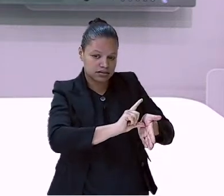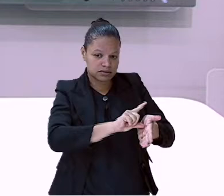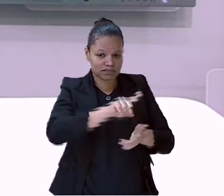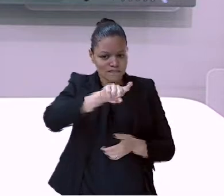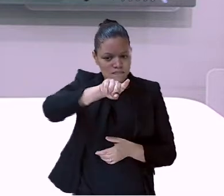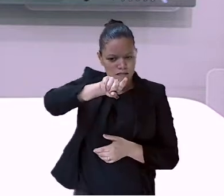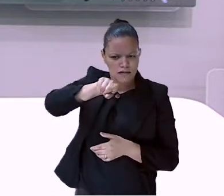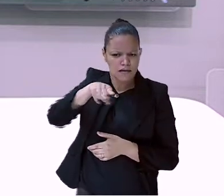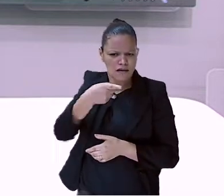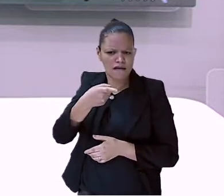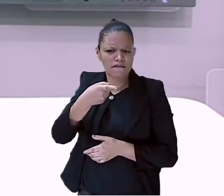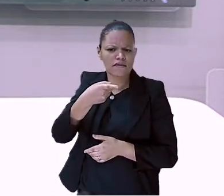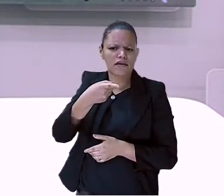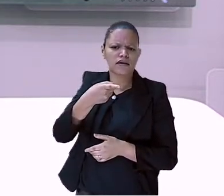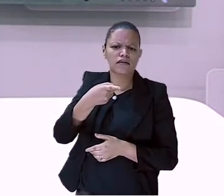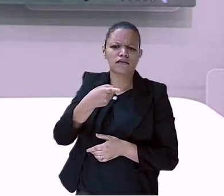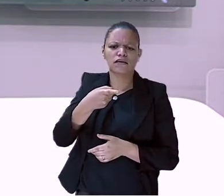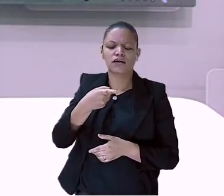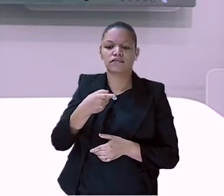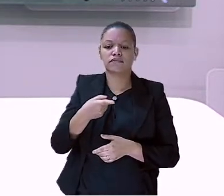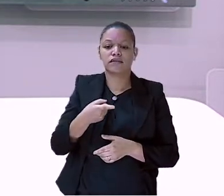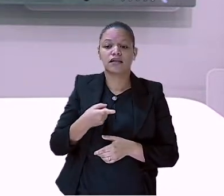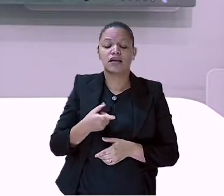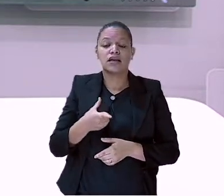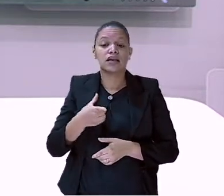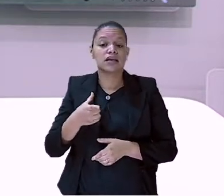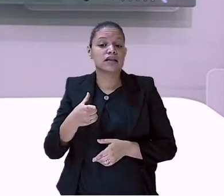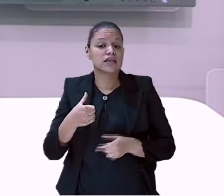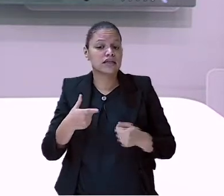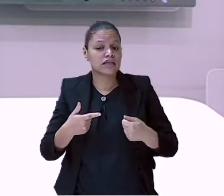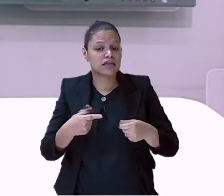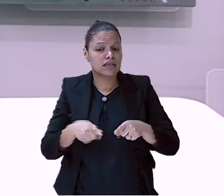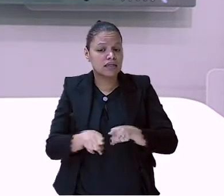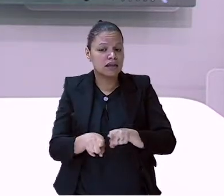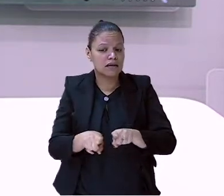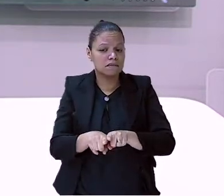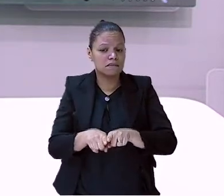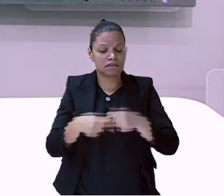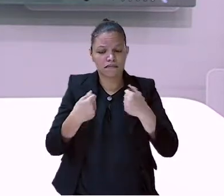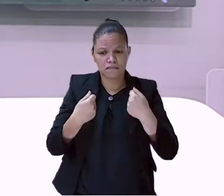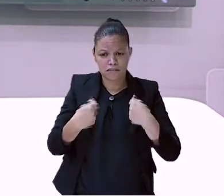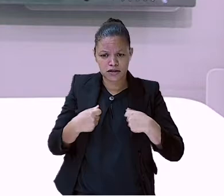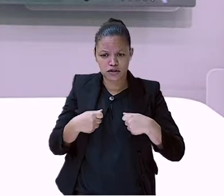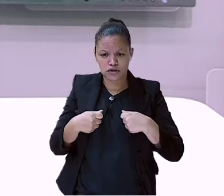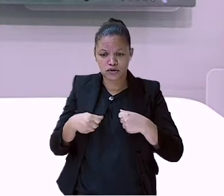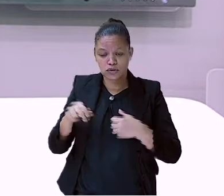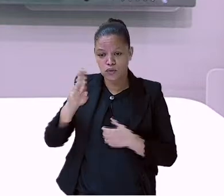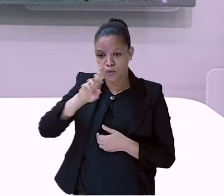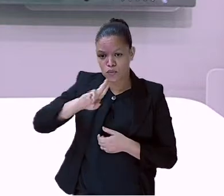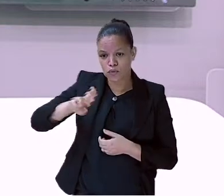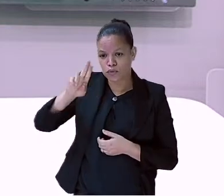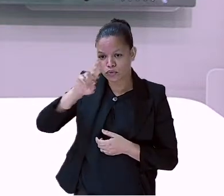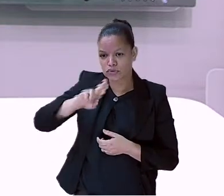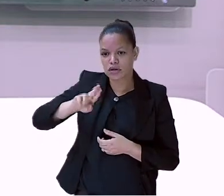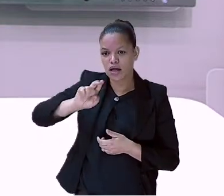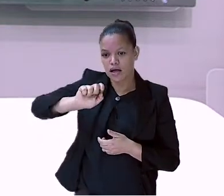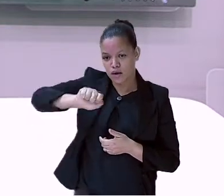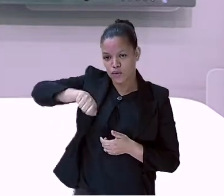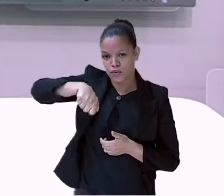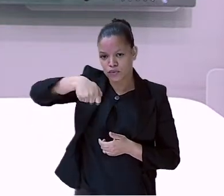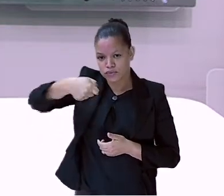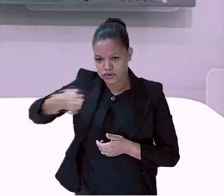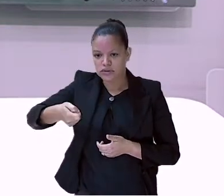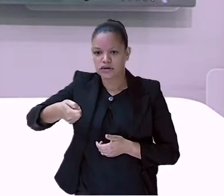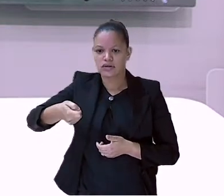de comprimento que vem antes da minha vírgula. Então, eu represento assim, ó. Espera aí um